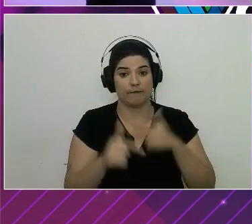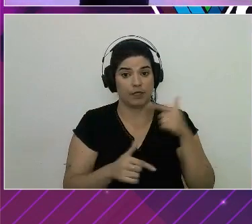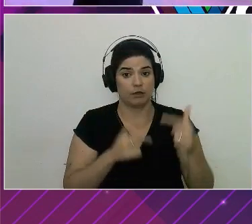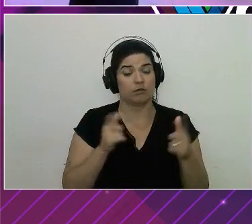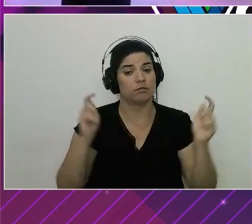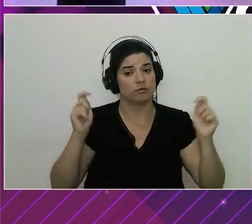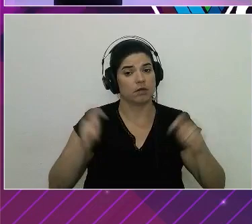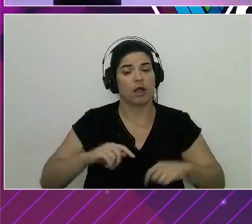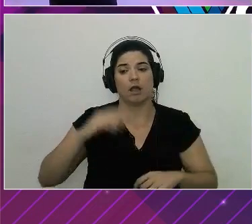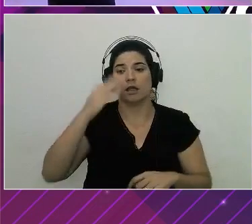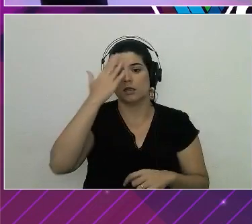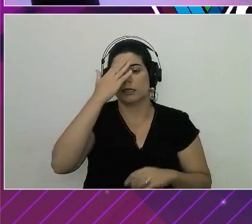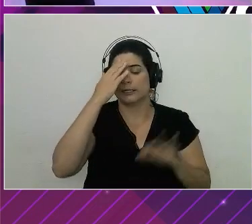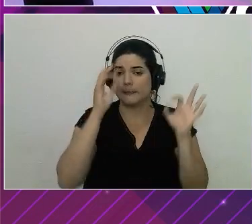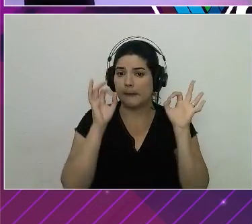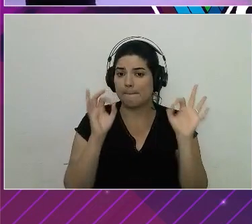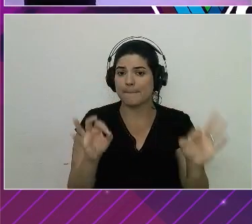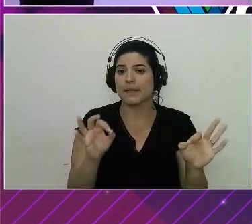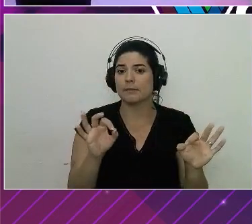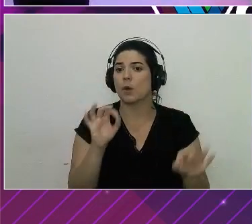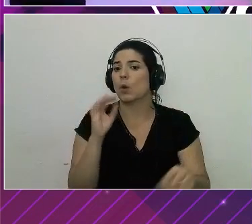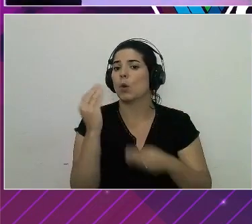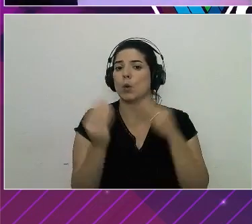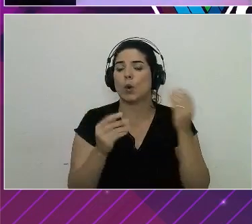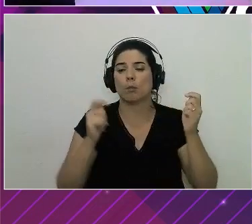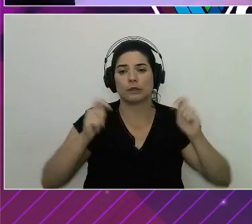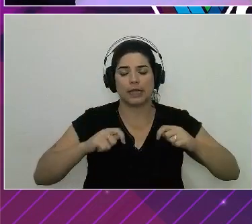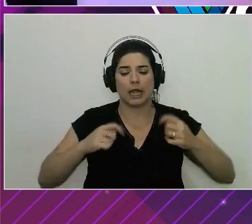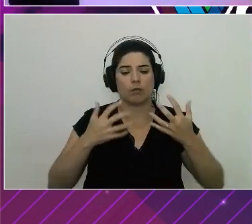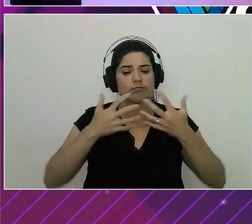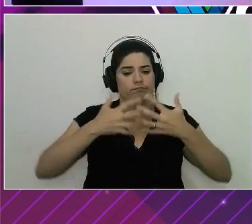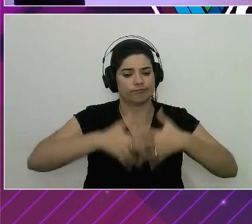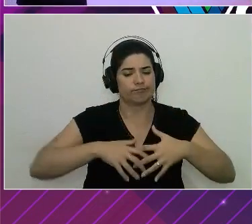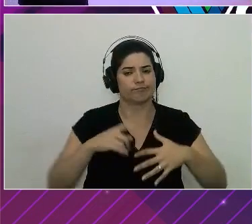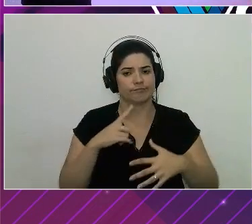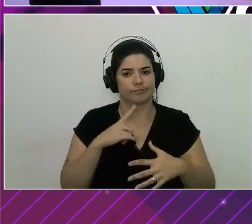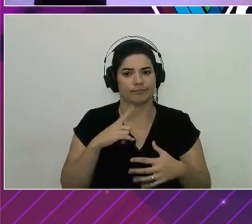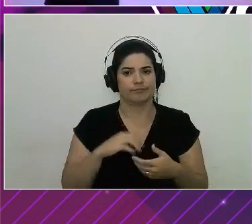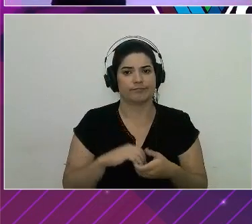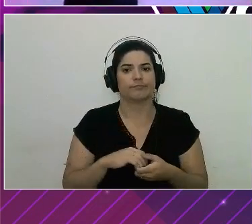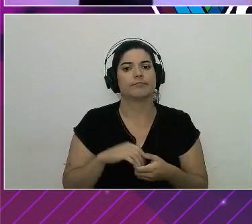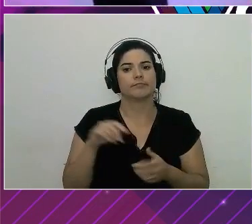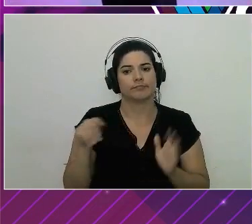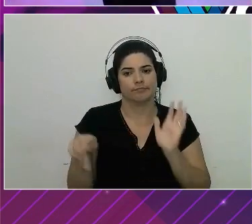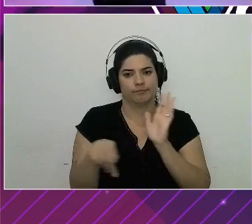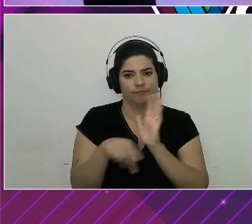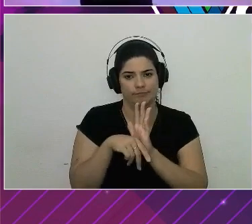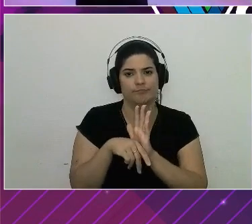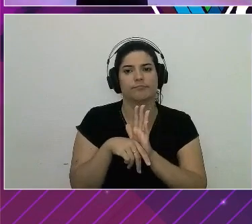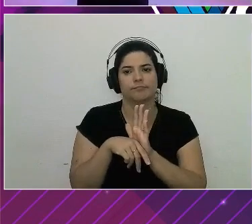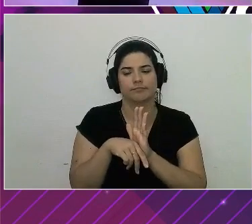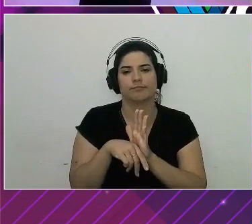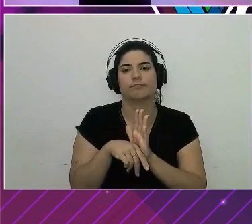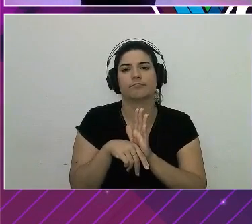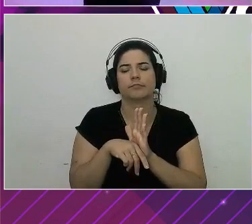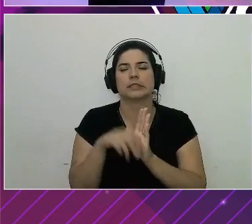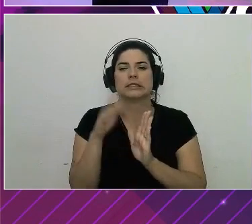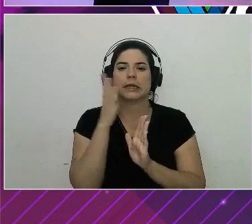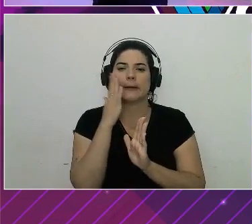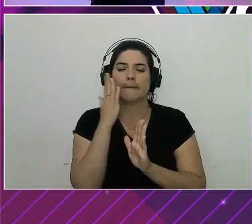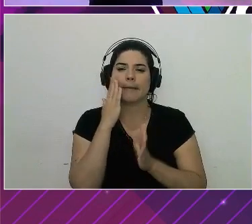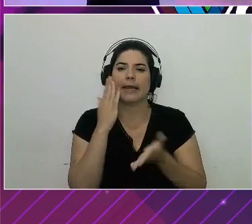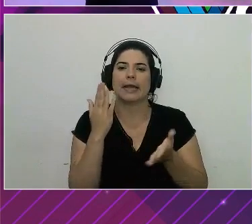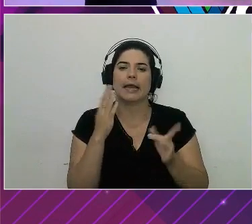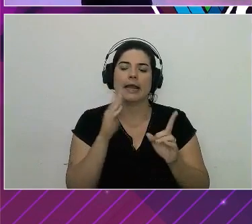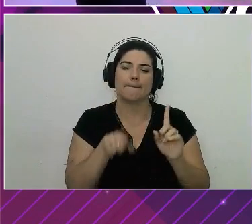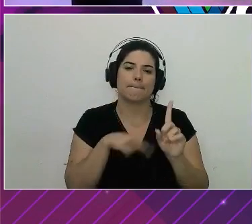entender exatamente como está a operação dele. Essa é uma definição da Splunk. Então, eu vou tentar ver métricas, vou tentar ver logs desse serviço para